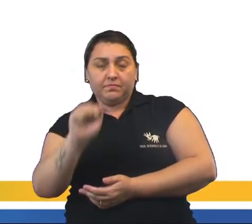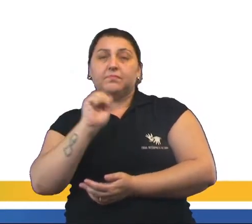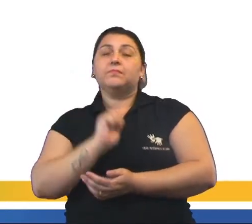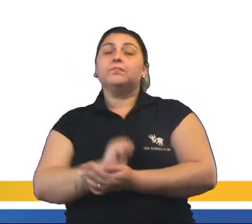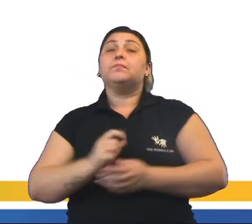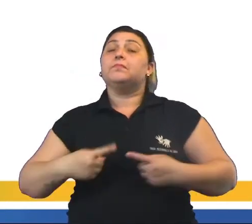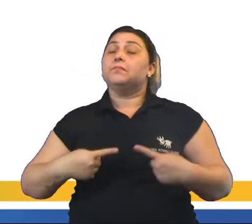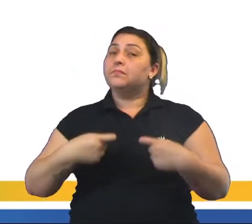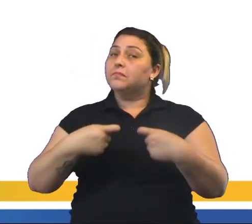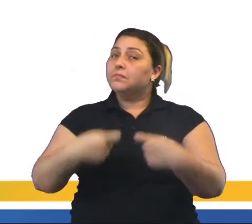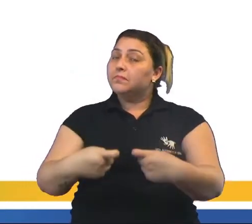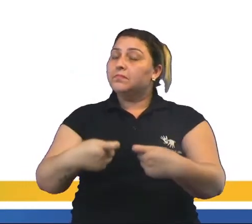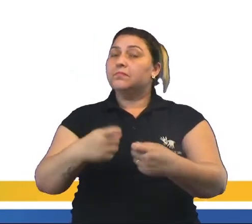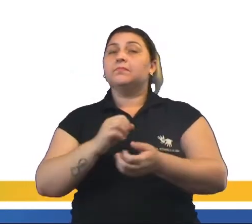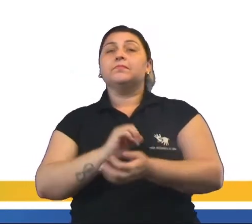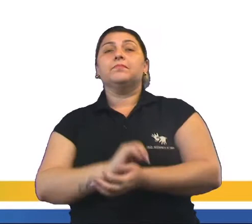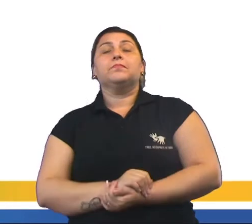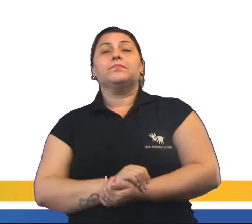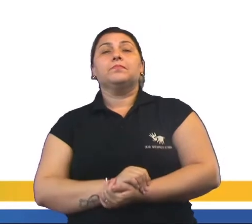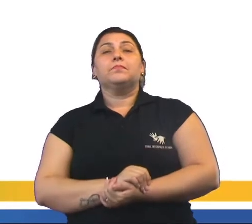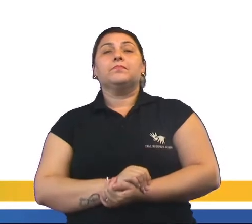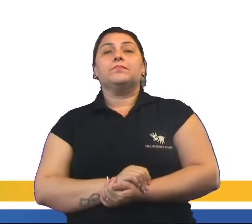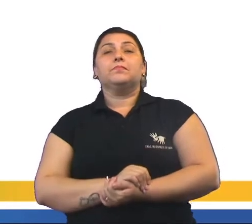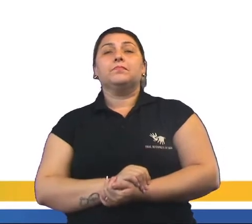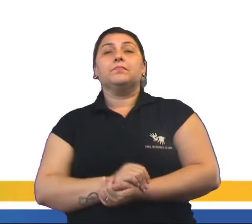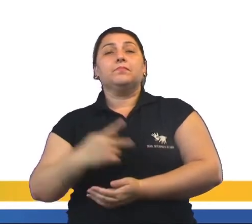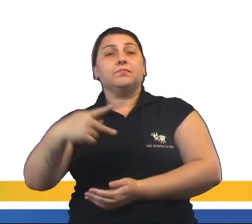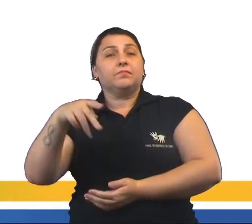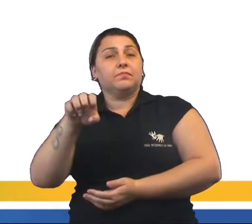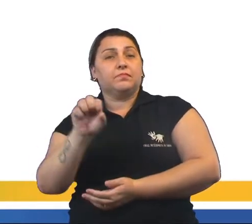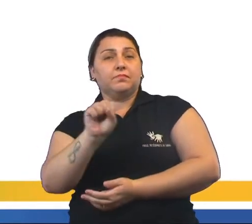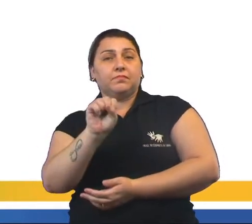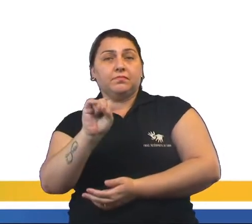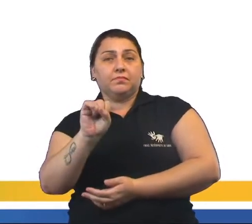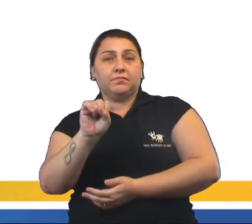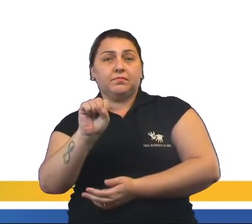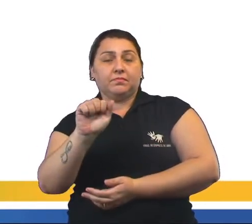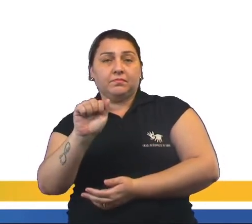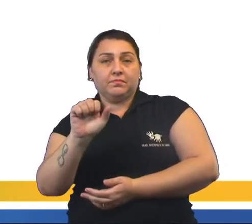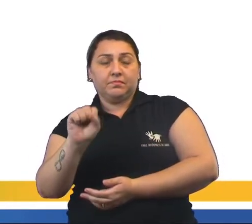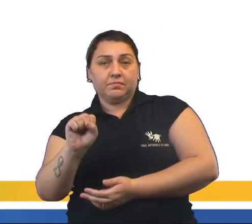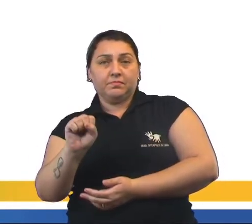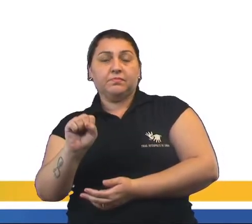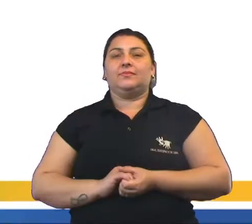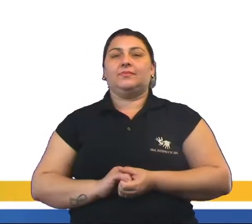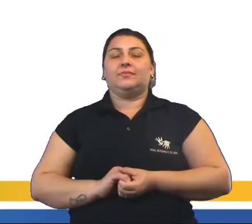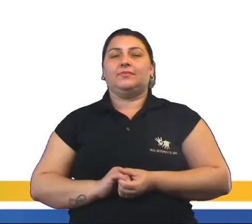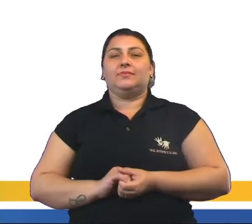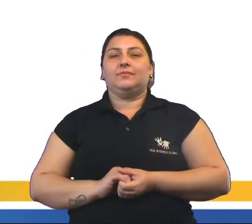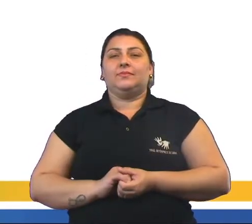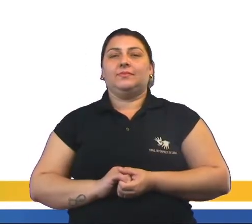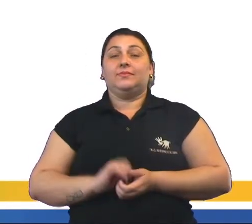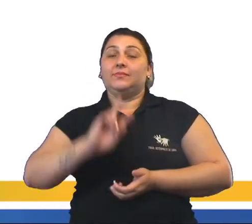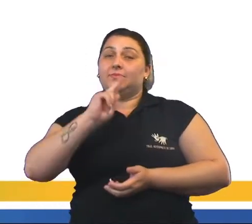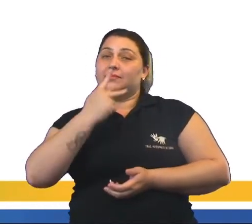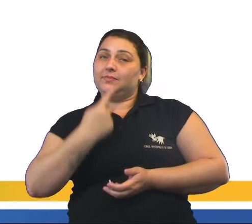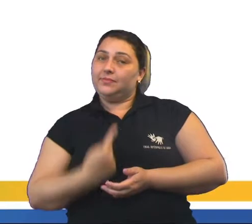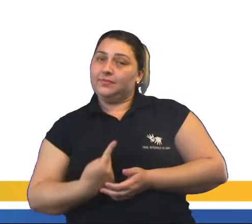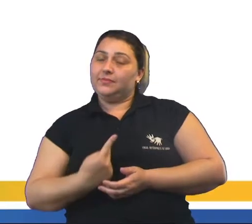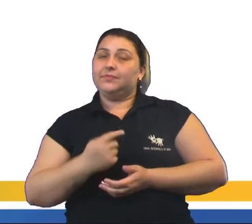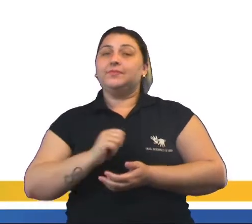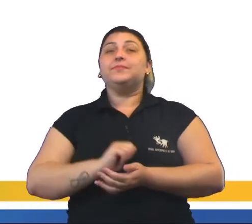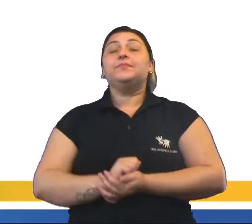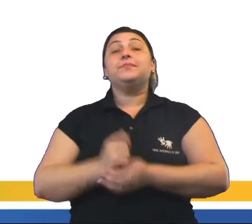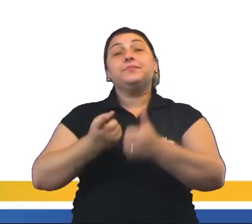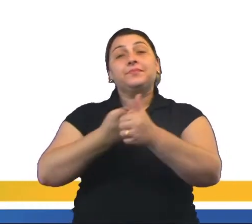a guerra entre os persas, e os gregos. Heródoto, ele foi